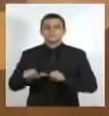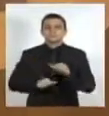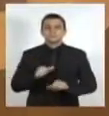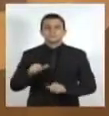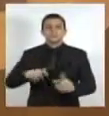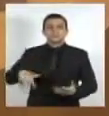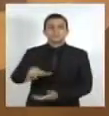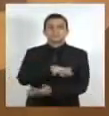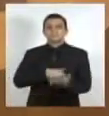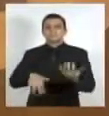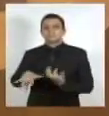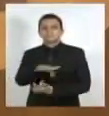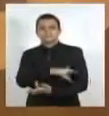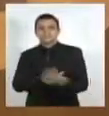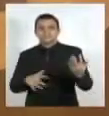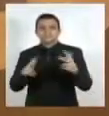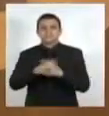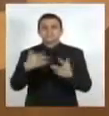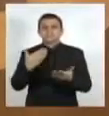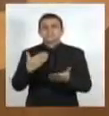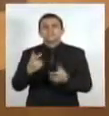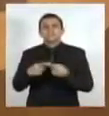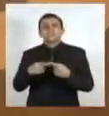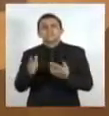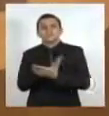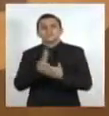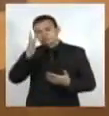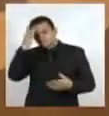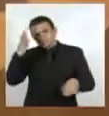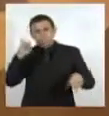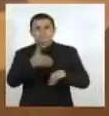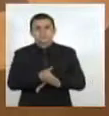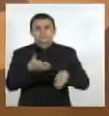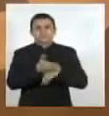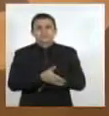generalizada, porque algumas pessoas intervieram no sentido de acalmar a confusão.